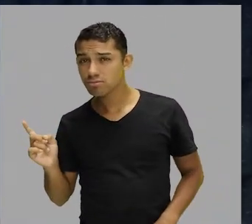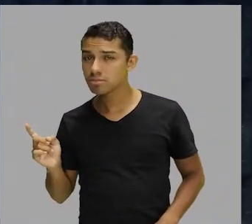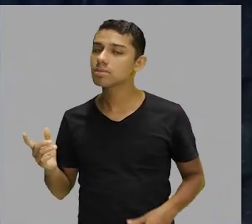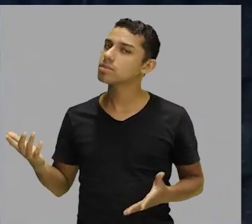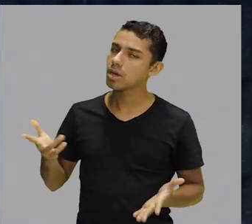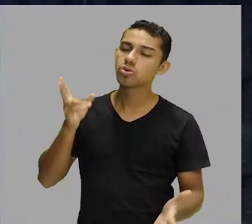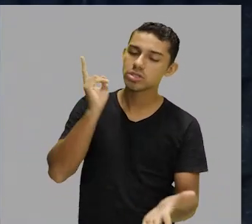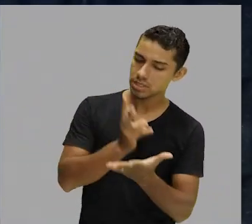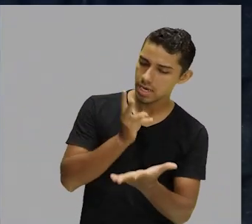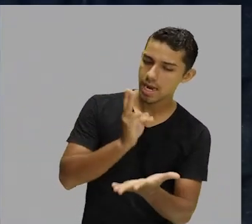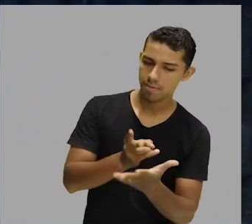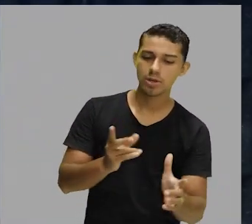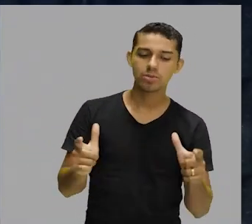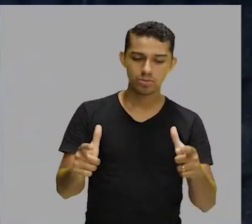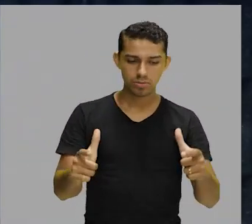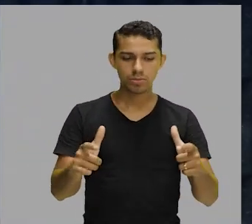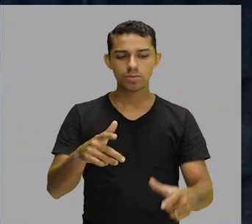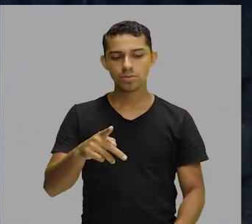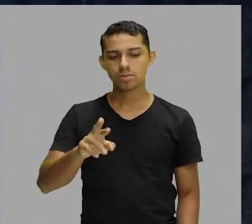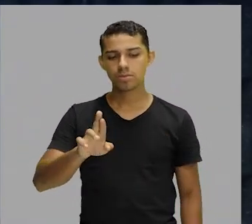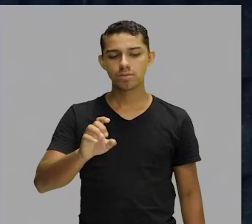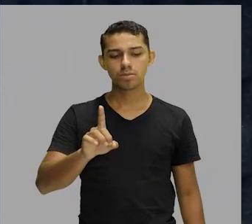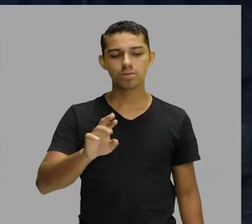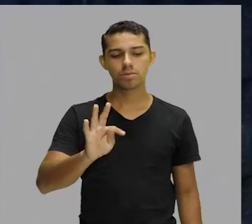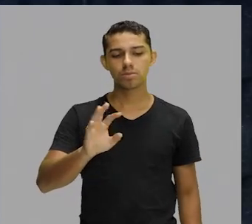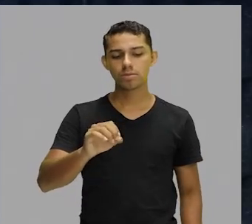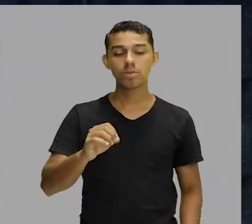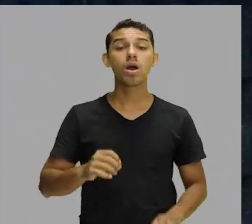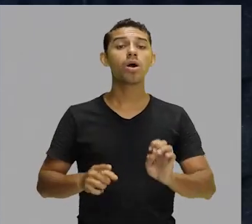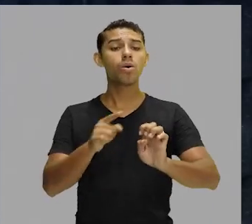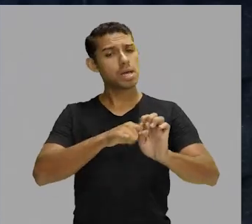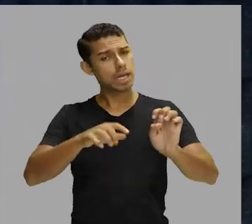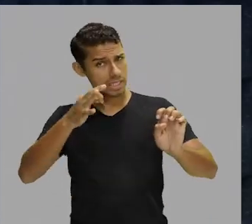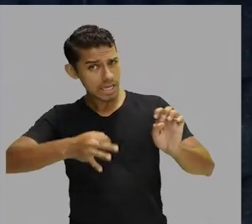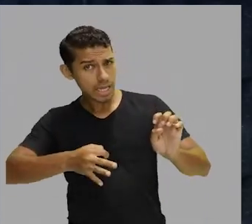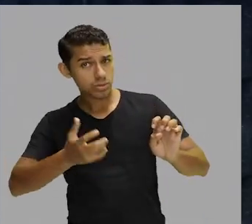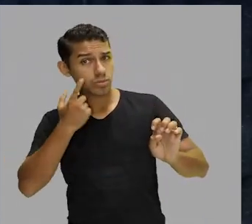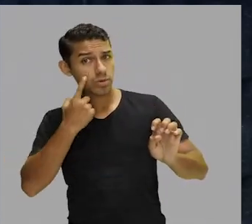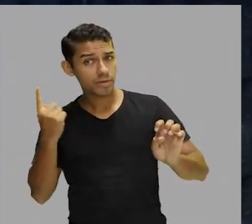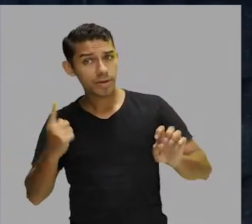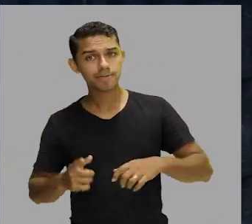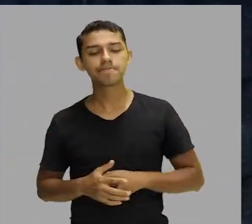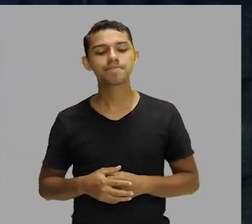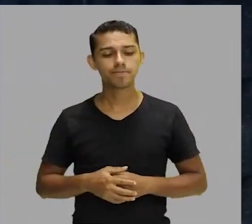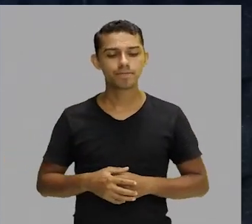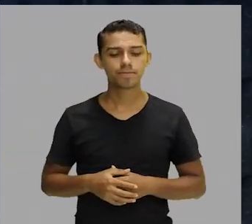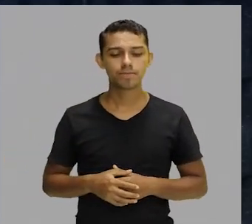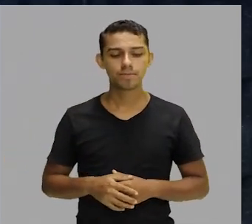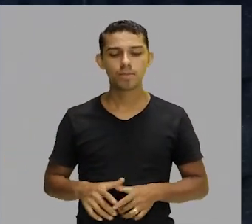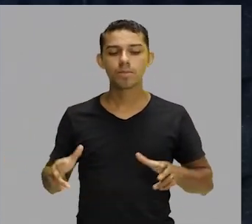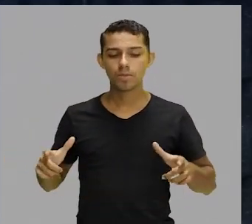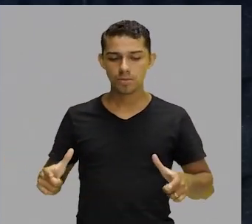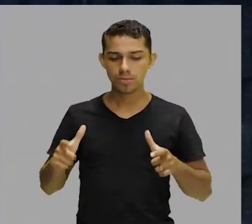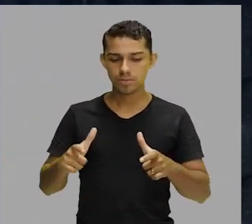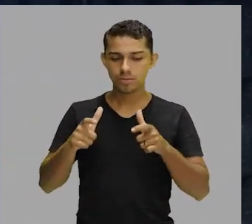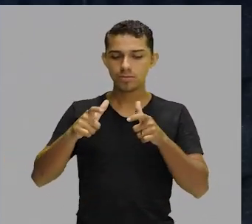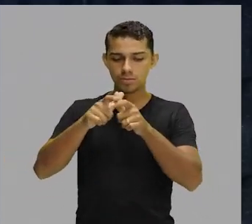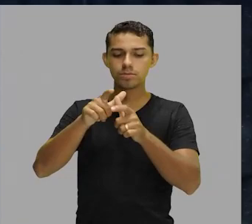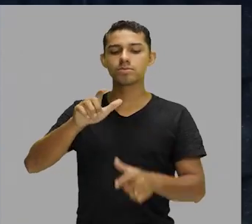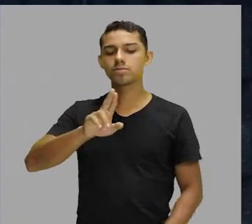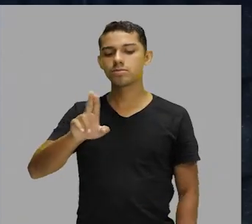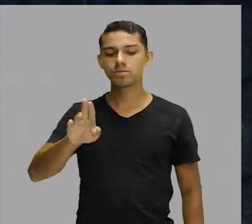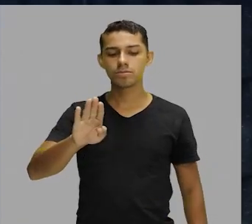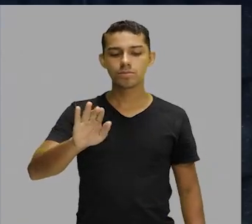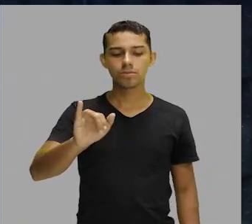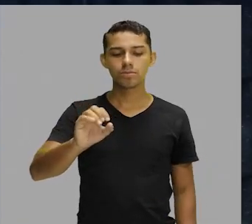pelo produtor, ok? E a letra E, vamos só conferir se ela está correta. Uma pirâmide de biomassa